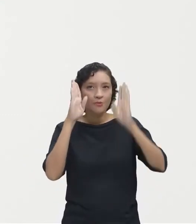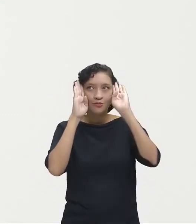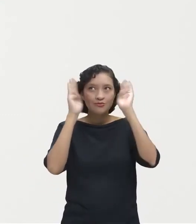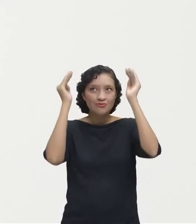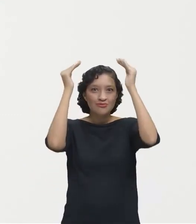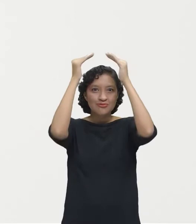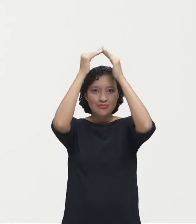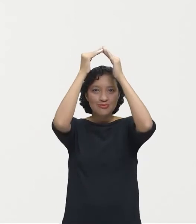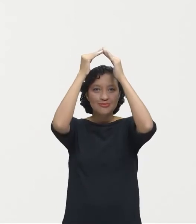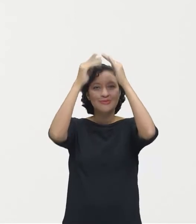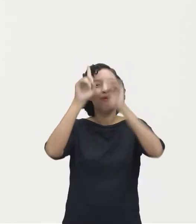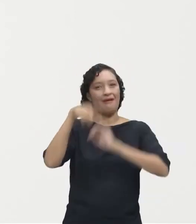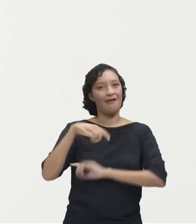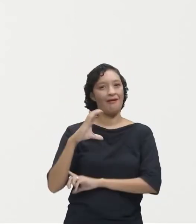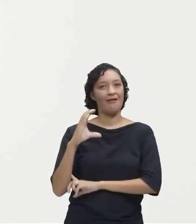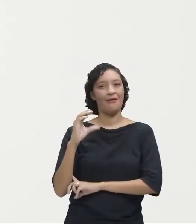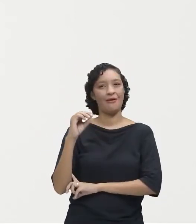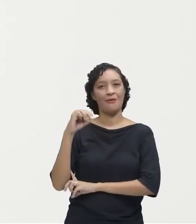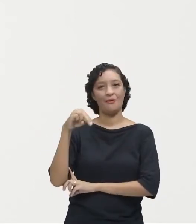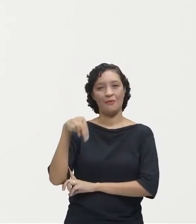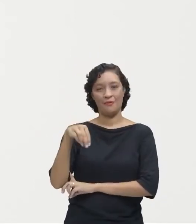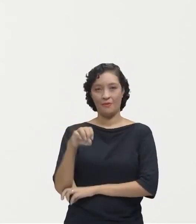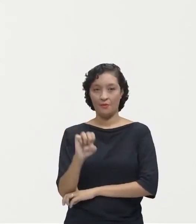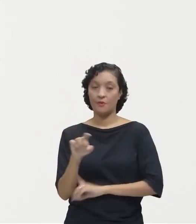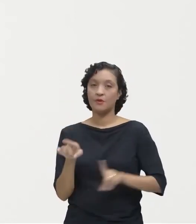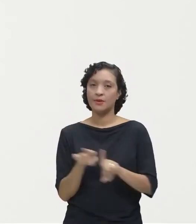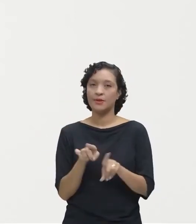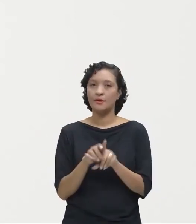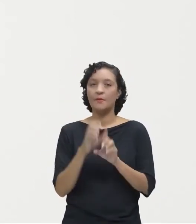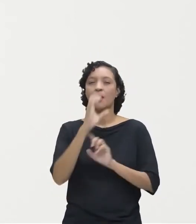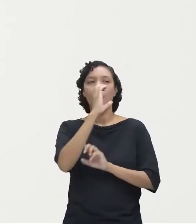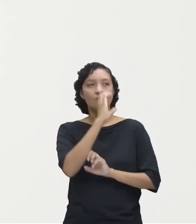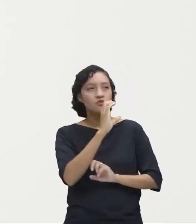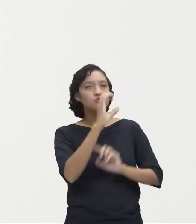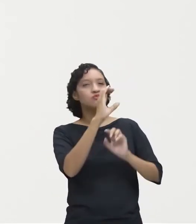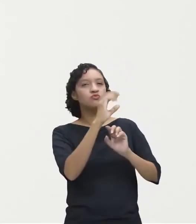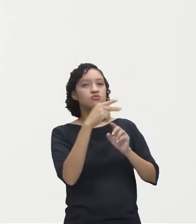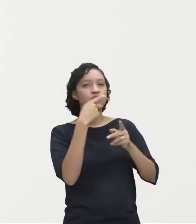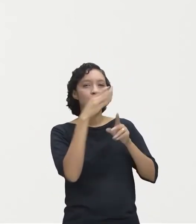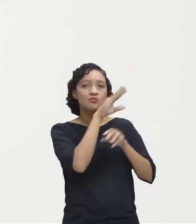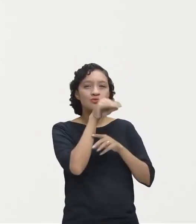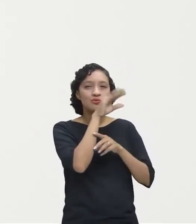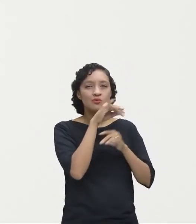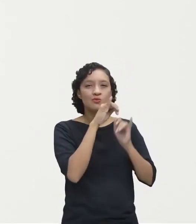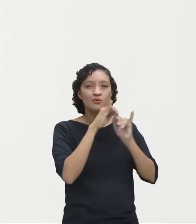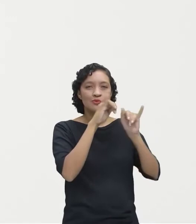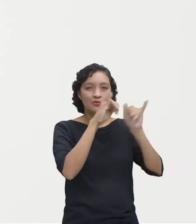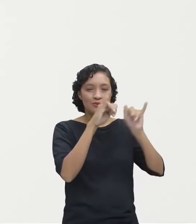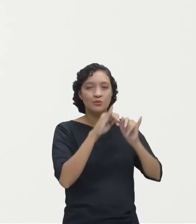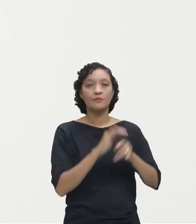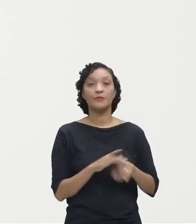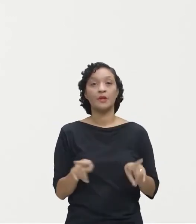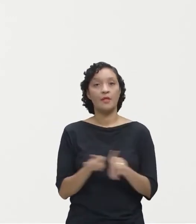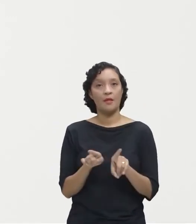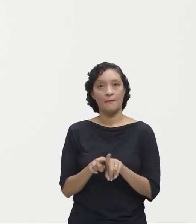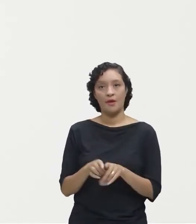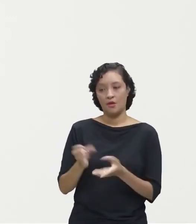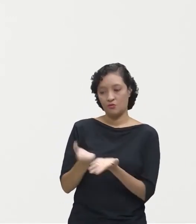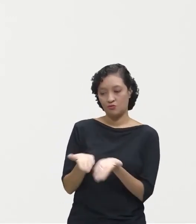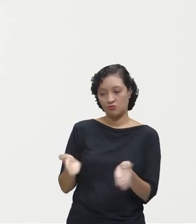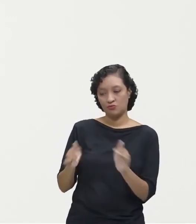cone. O megafone, o cone de